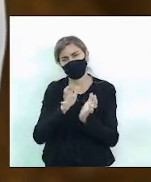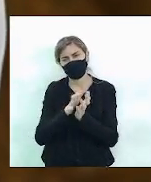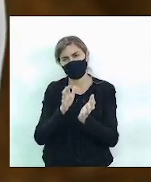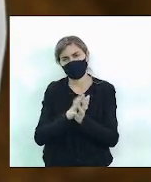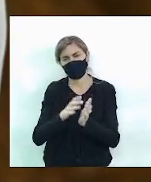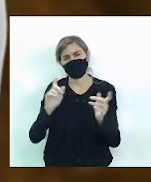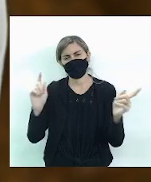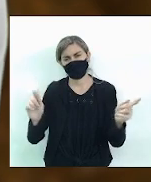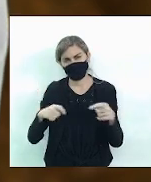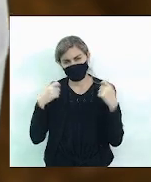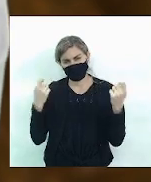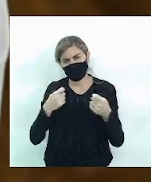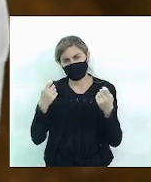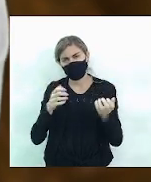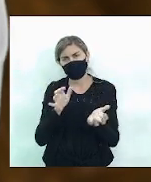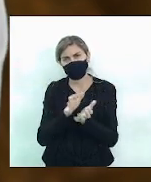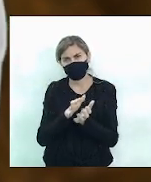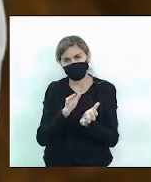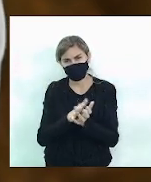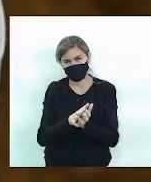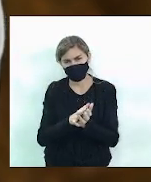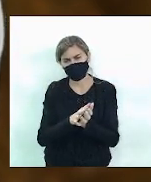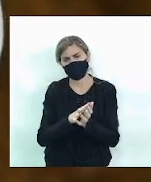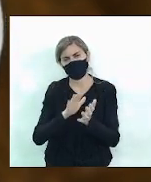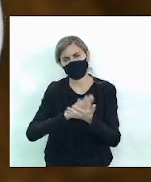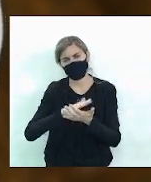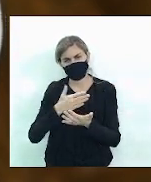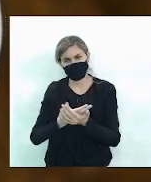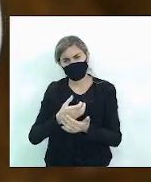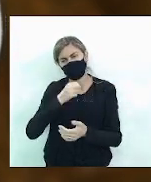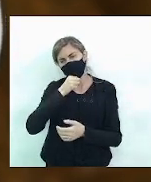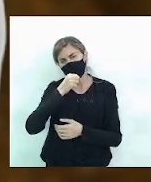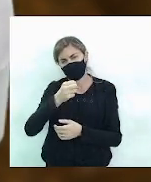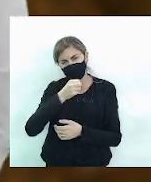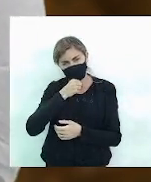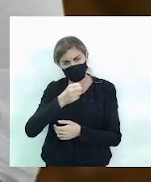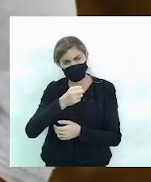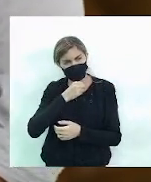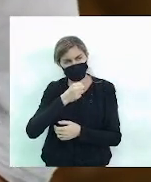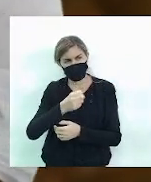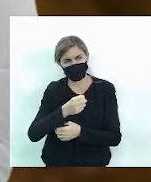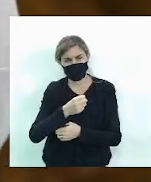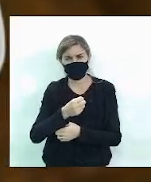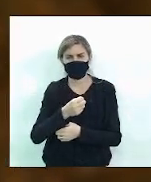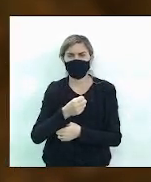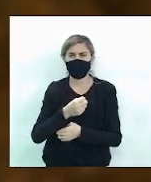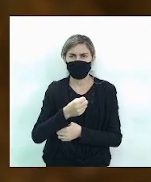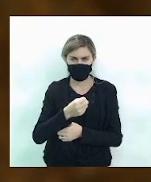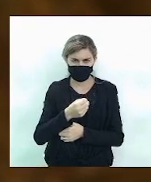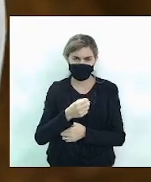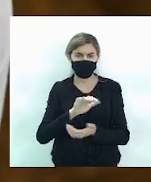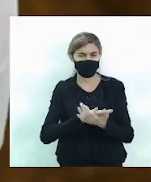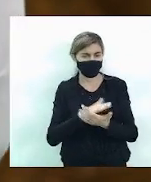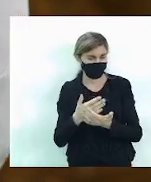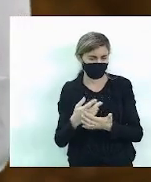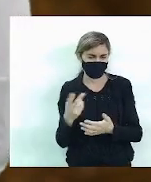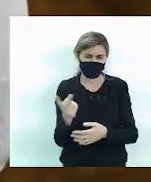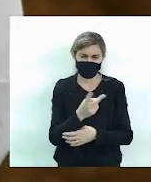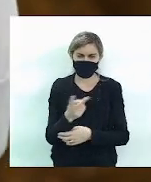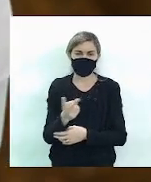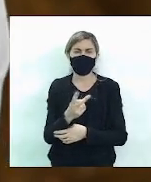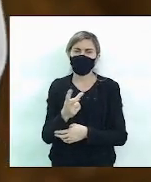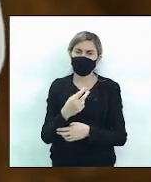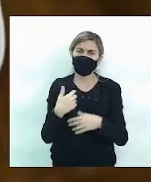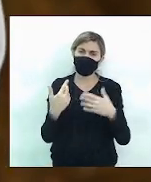de Caruaru para o Recife. Ele é intérprete e compositor. A ordem seria compositor e intérprete, não é isso? Isso.